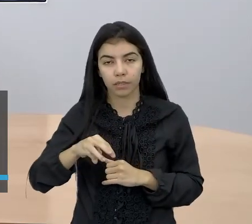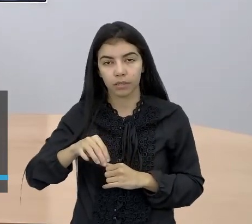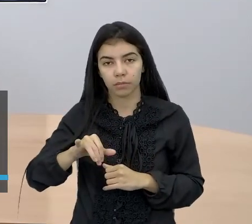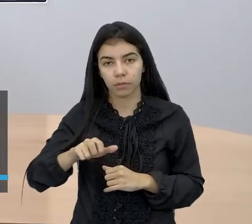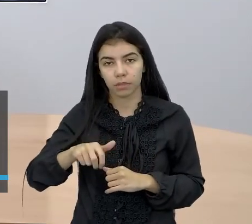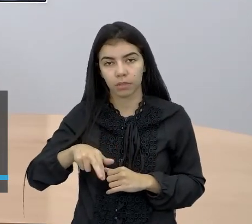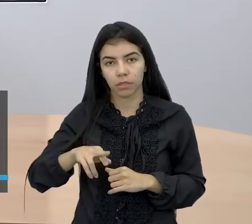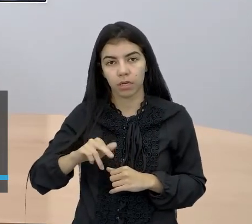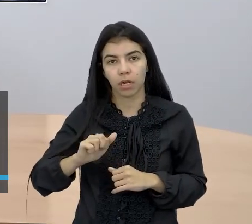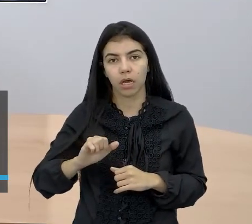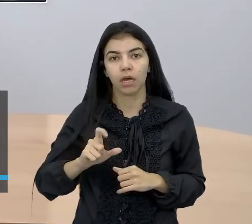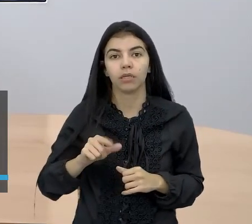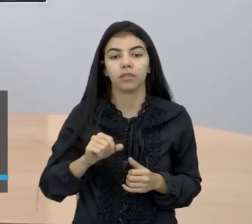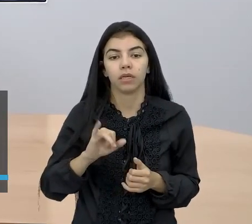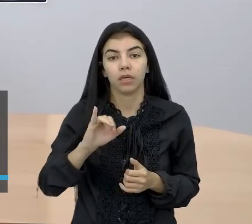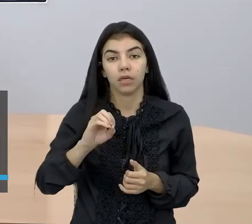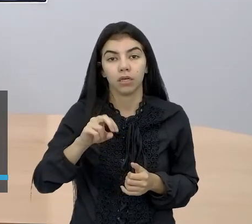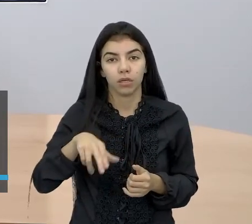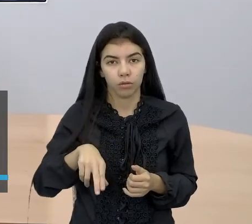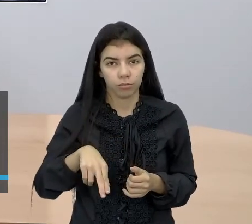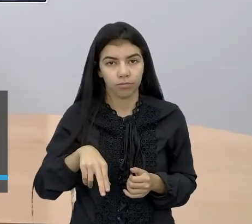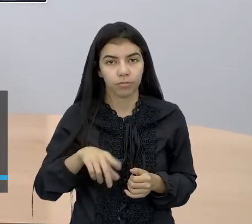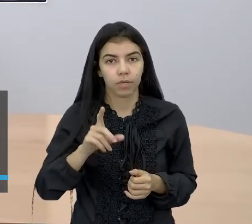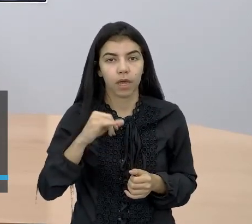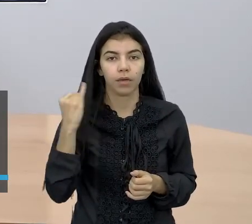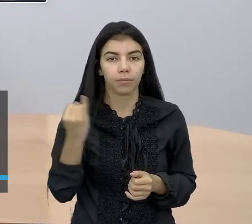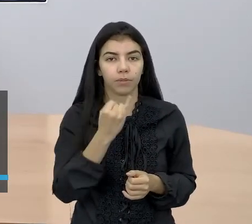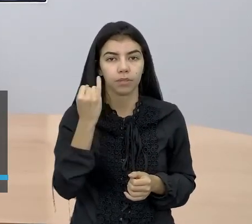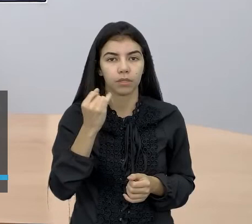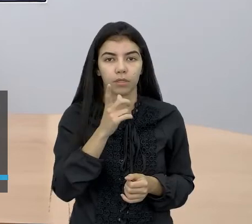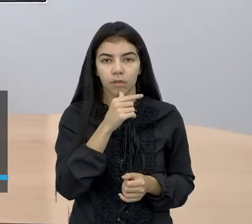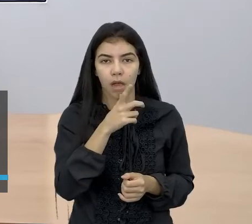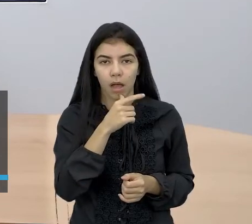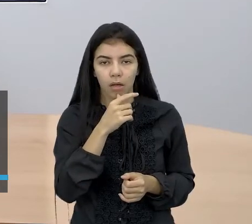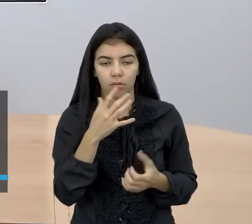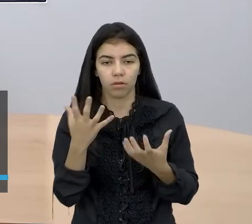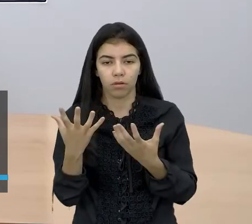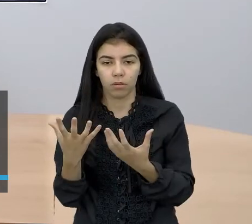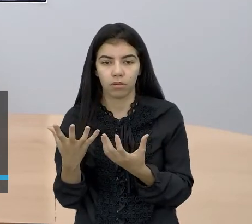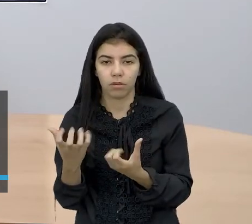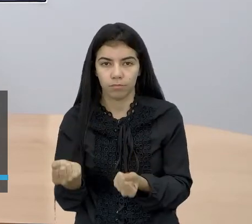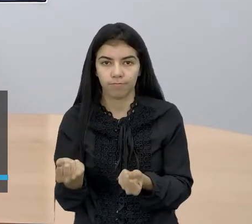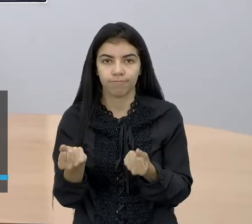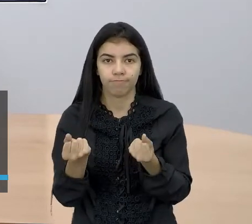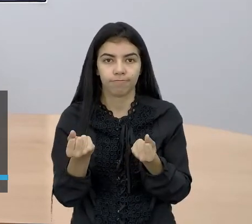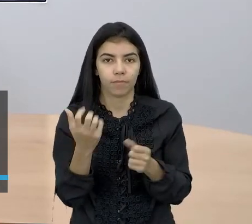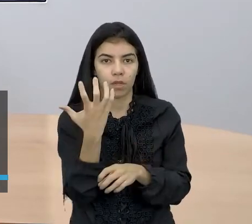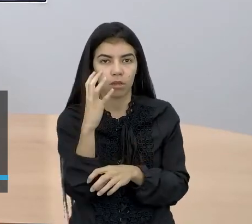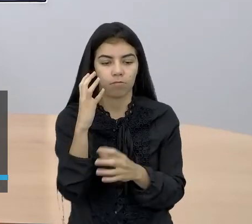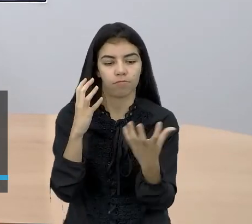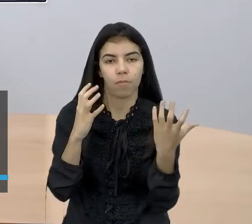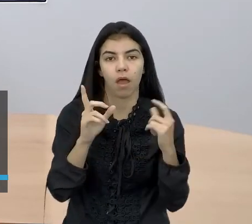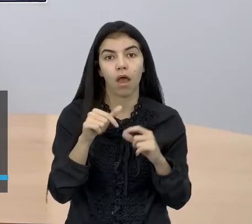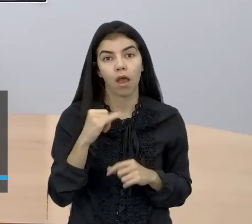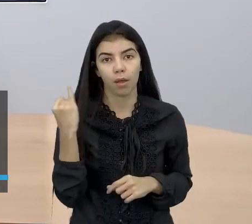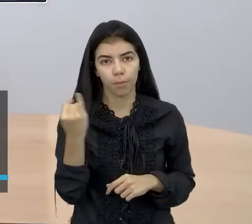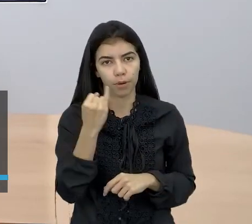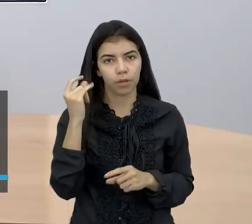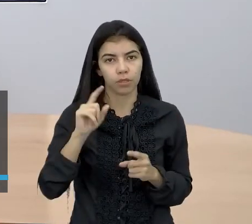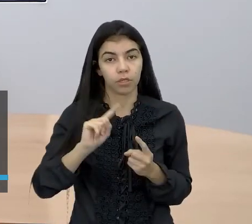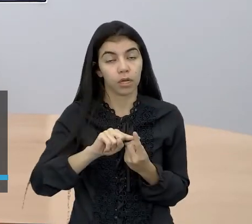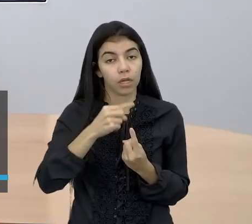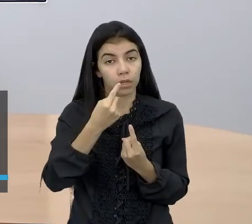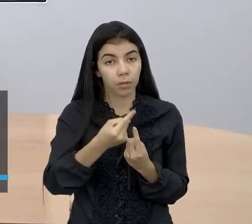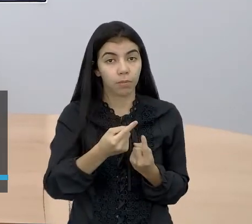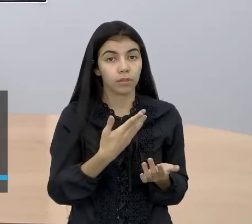ser absorvidos na forma iônica. Por isso é importante a água ali para a planta principalmente, tá certo? Então, vocês vão ver no aprofundamento